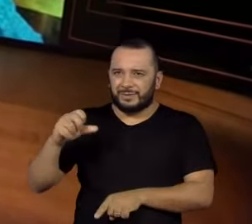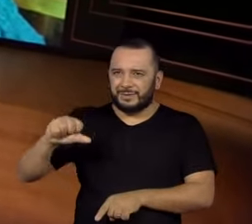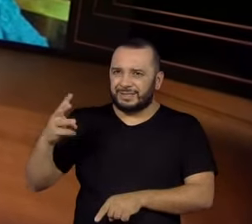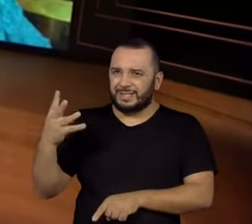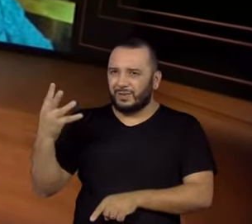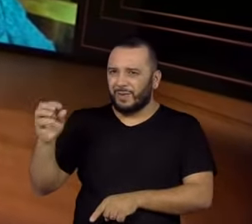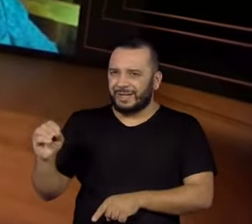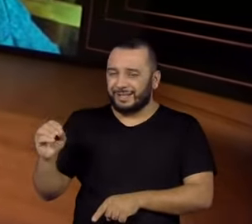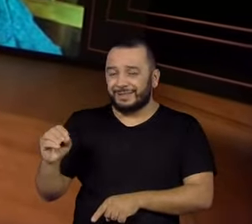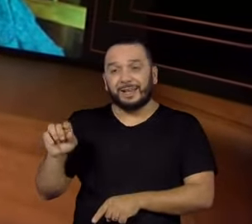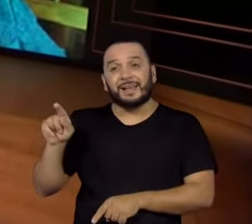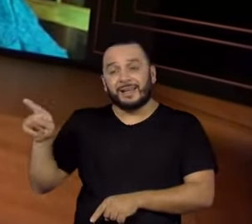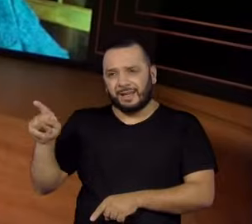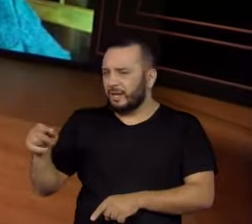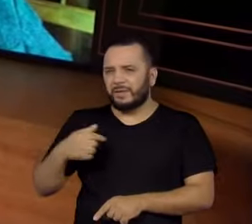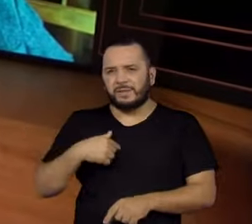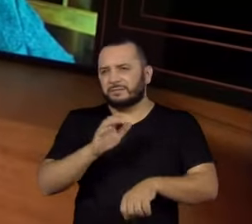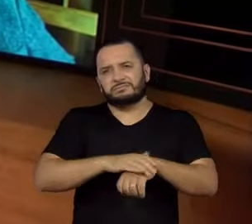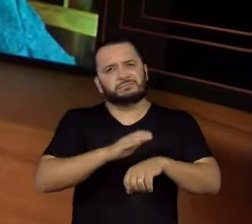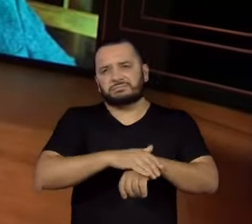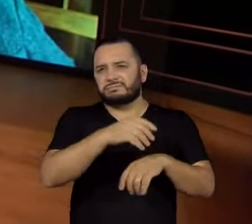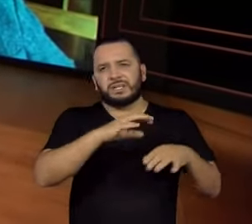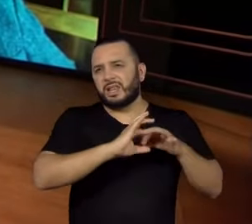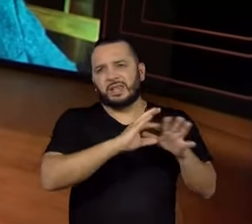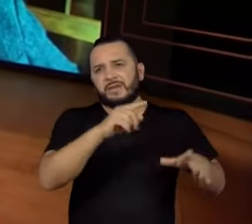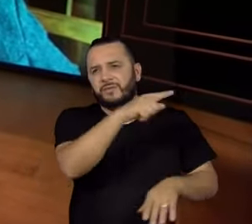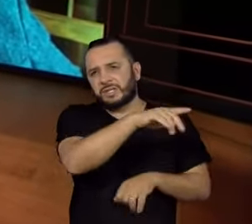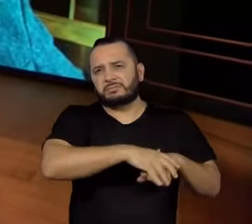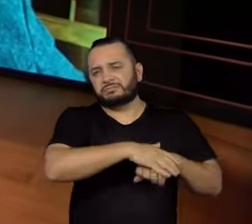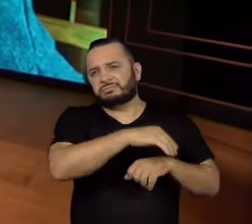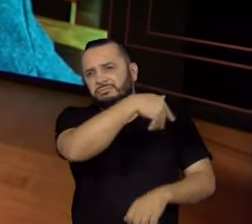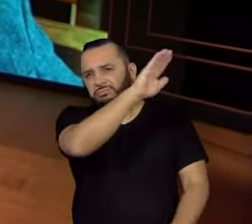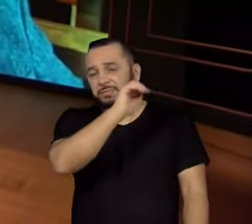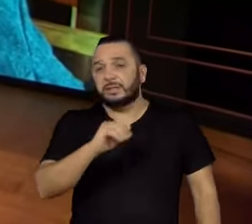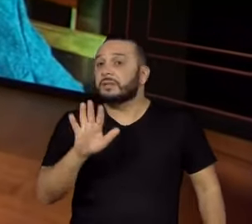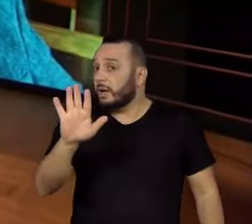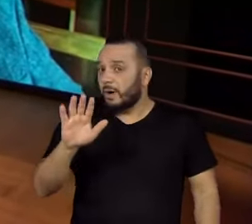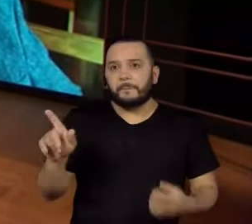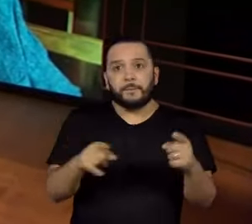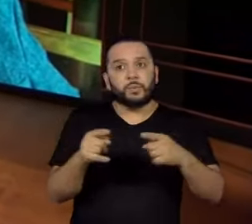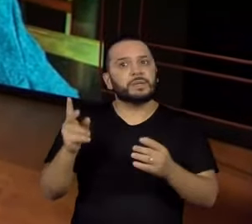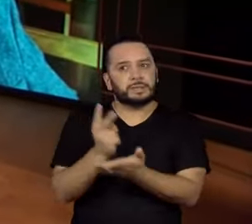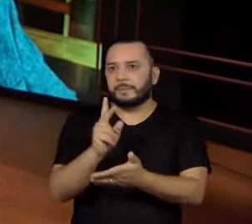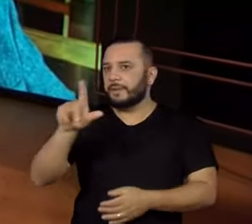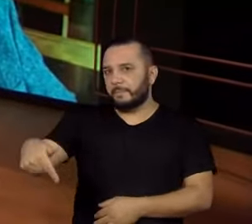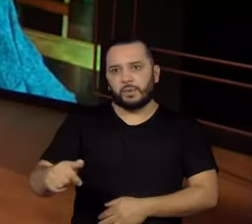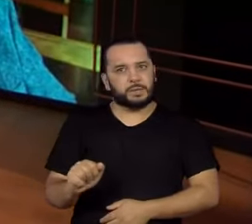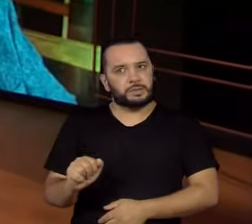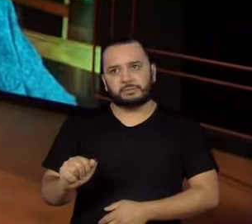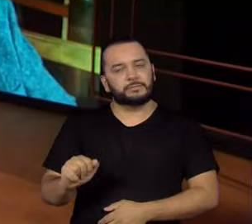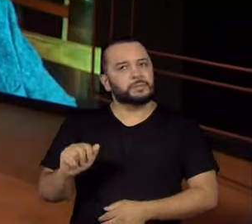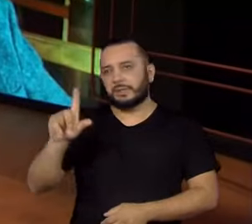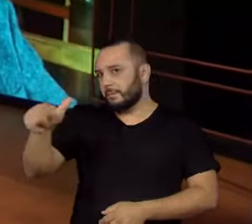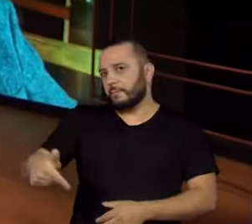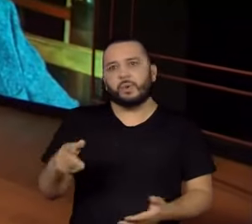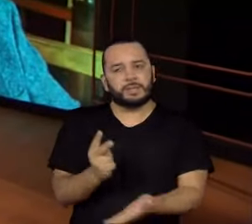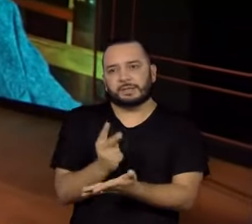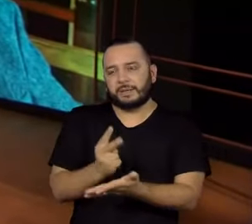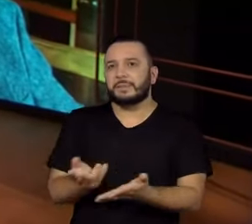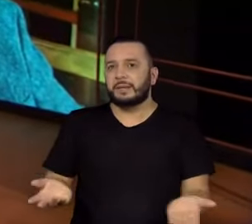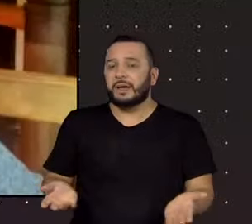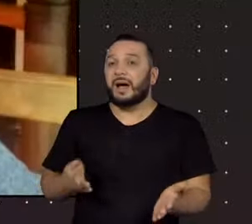Ele me fornecia modelos, né? E o filme estava pronto já. Aliás, a música sempre vem depois, quando o filme está pronto, o que é um mal. Os diretores e produtores